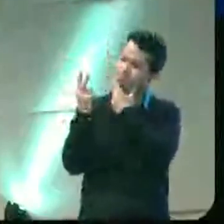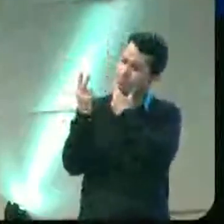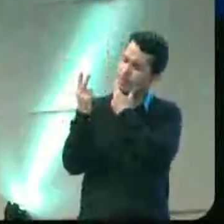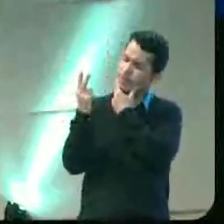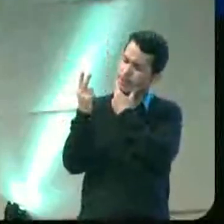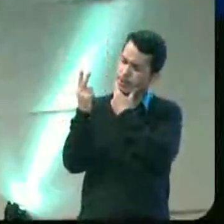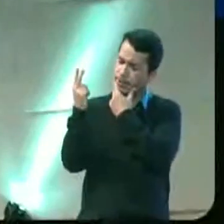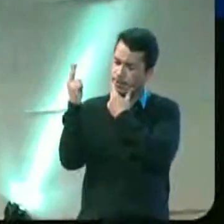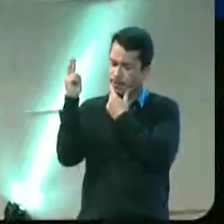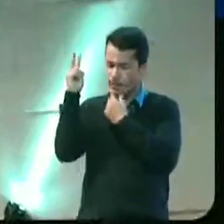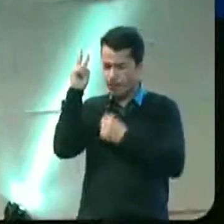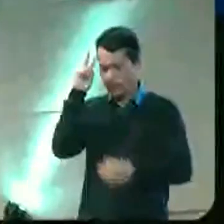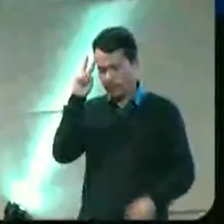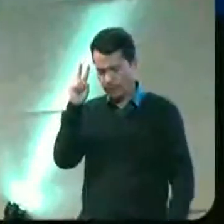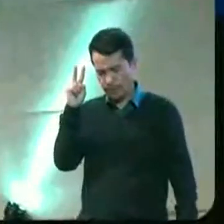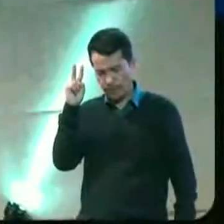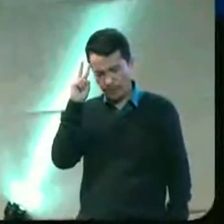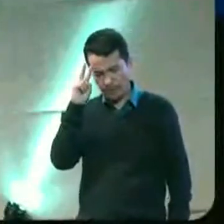redor.